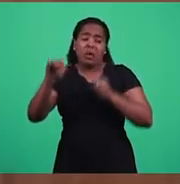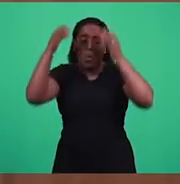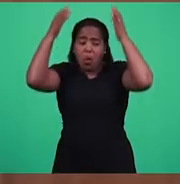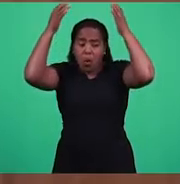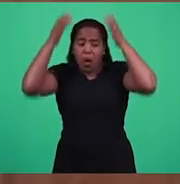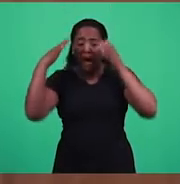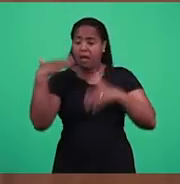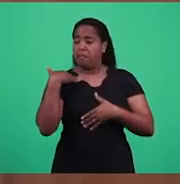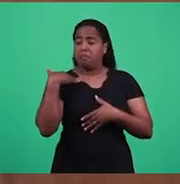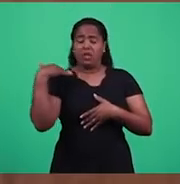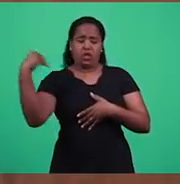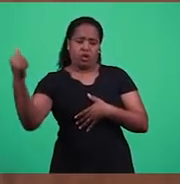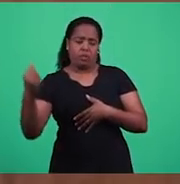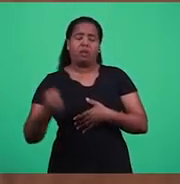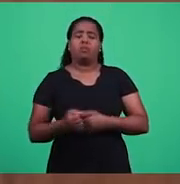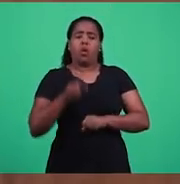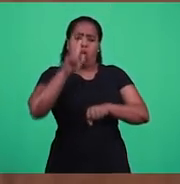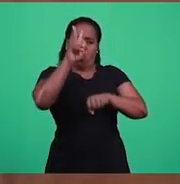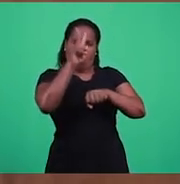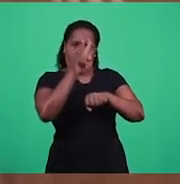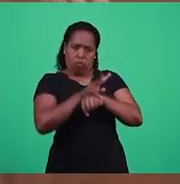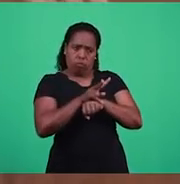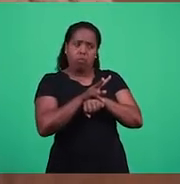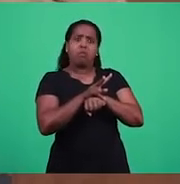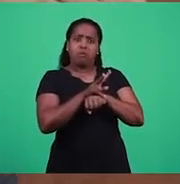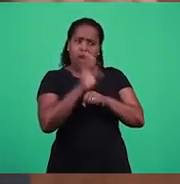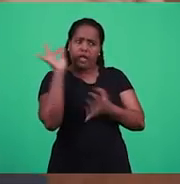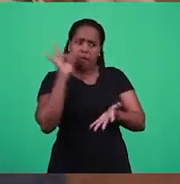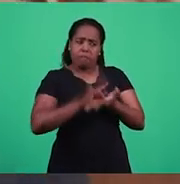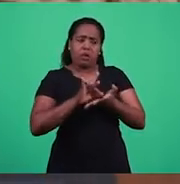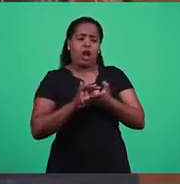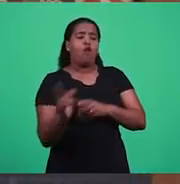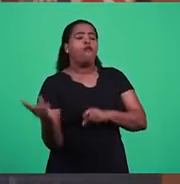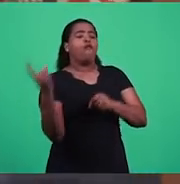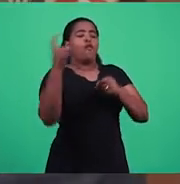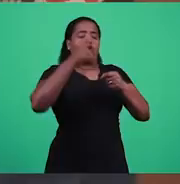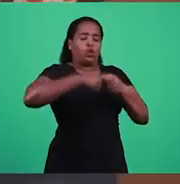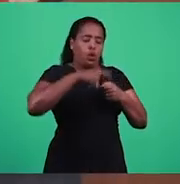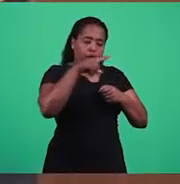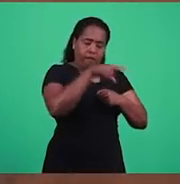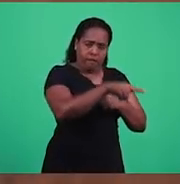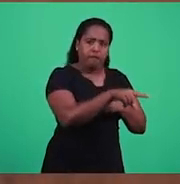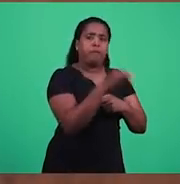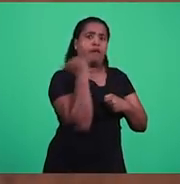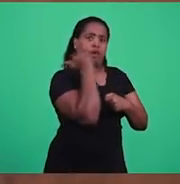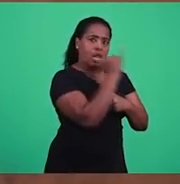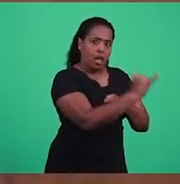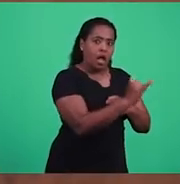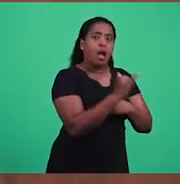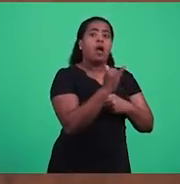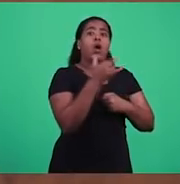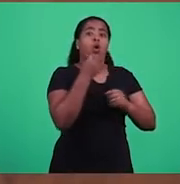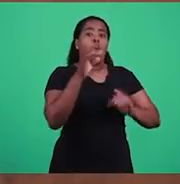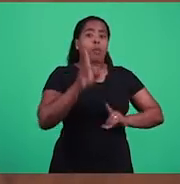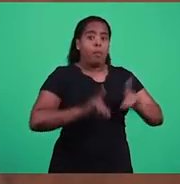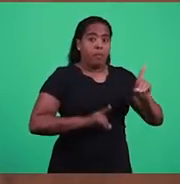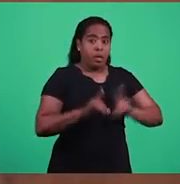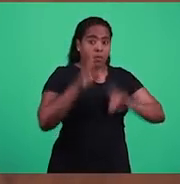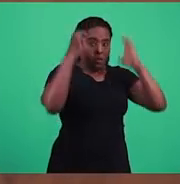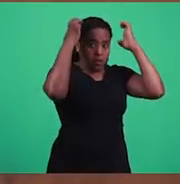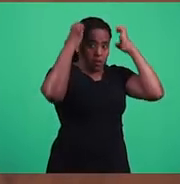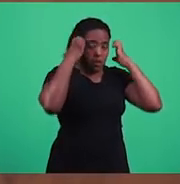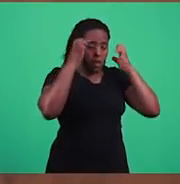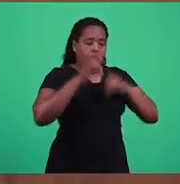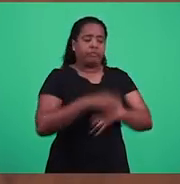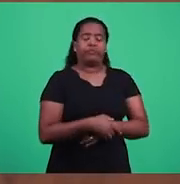o funcionário, o guarda real, voltou lá para falar com o rei, com Mardoqueu. Aí Mardoqueu, olha, diz para a